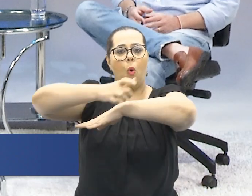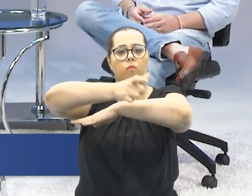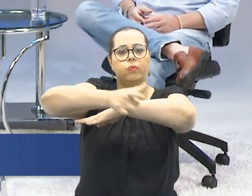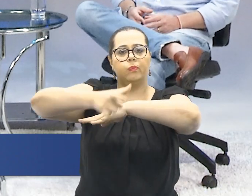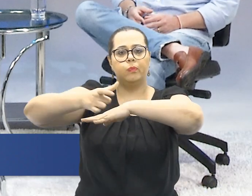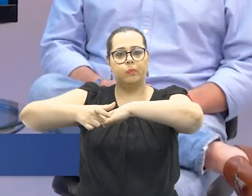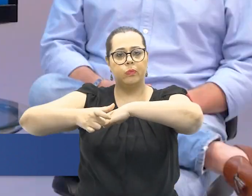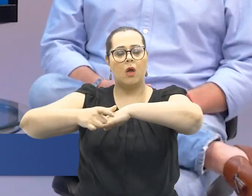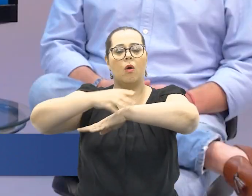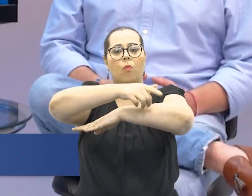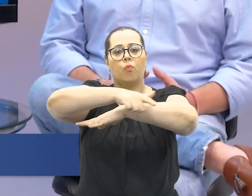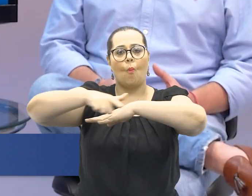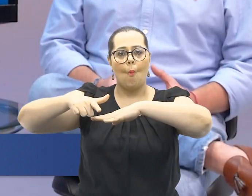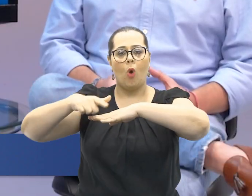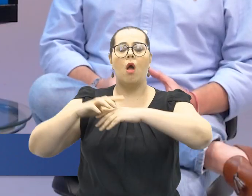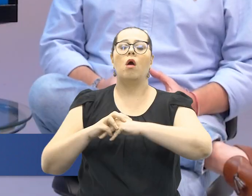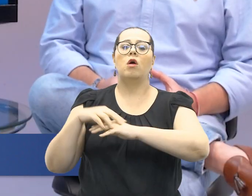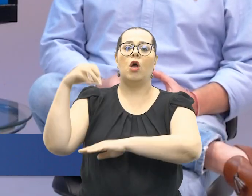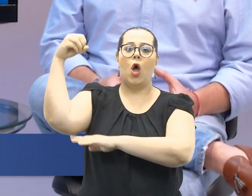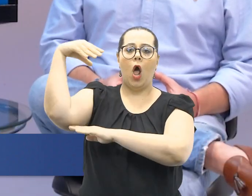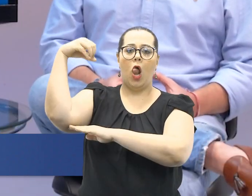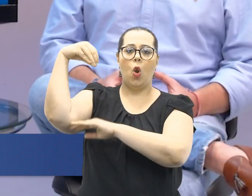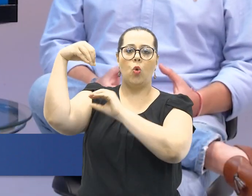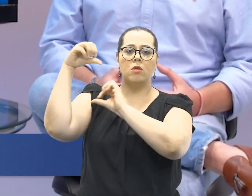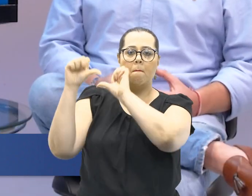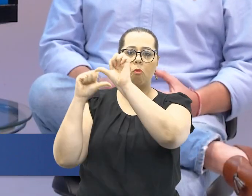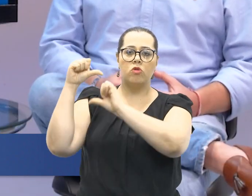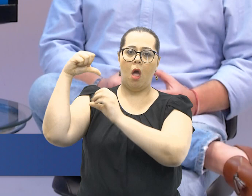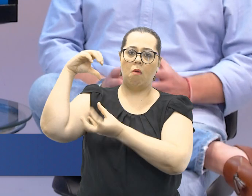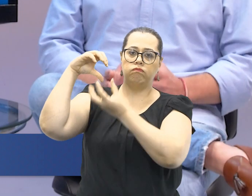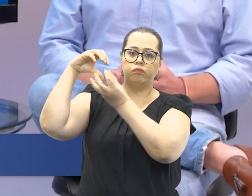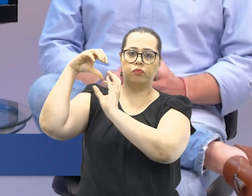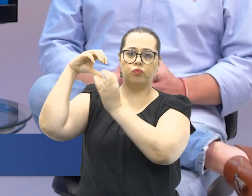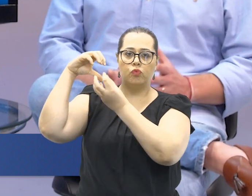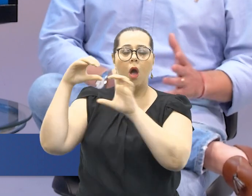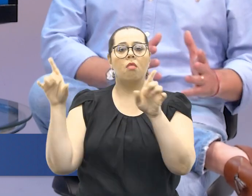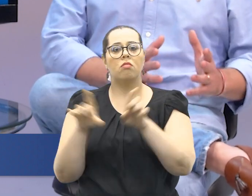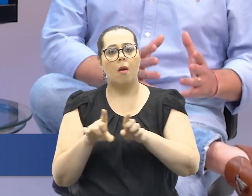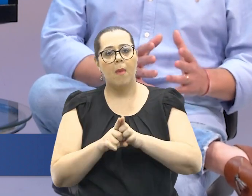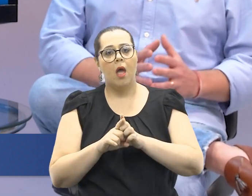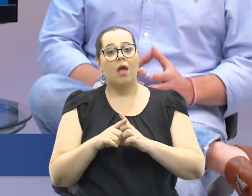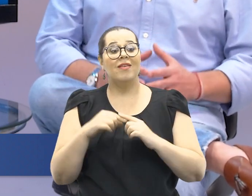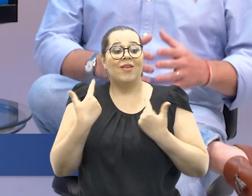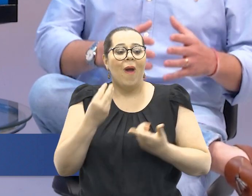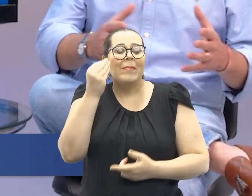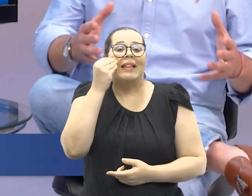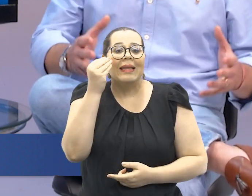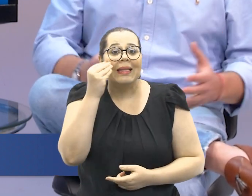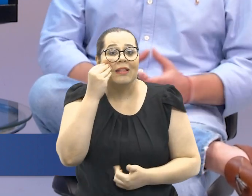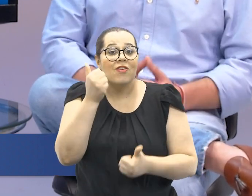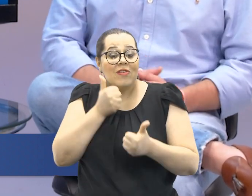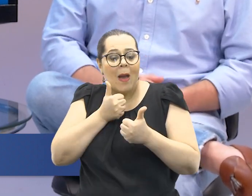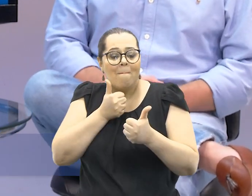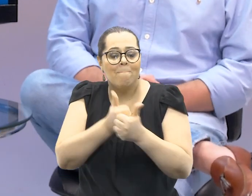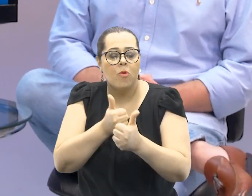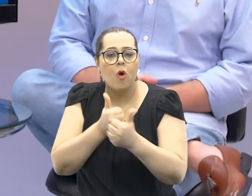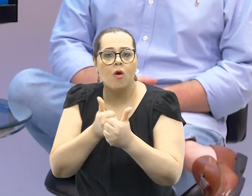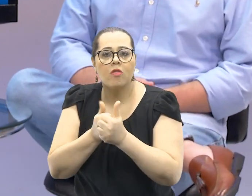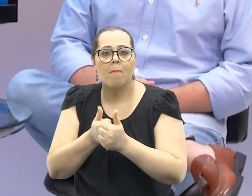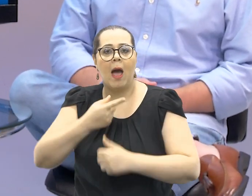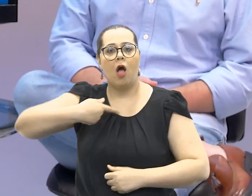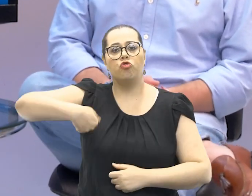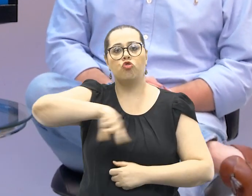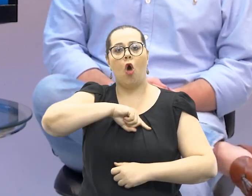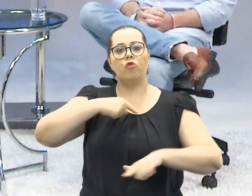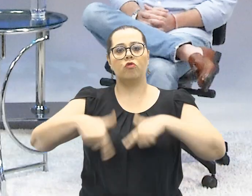lâmpada. Então, aquilo lá é um instrumento para tentar aproximar o nosso gabinete dos bairros, das comunidades aí que precisam